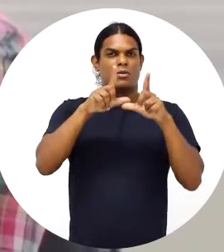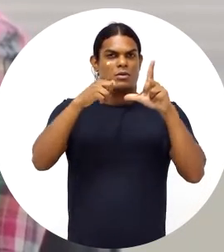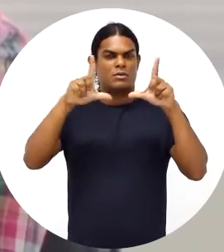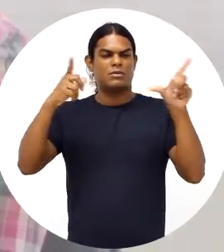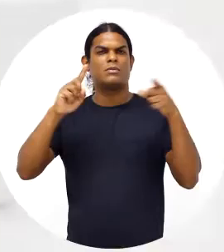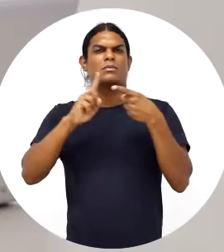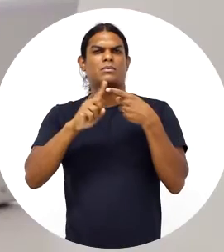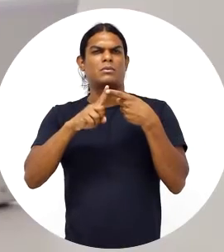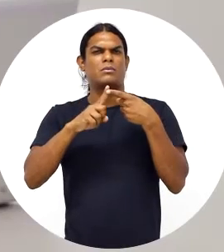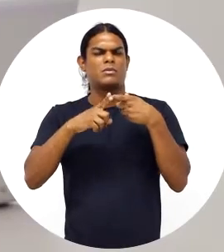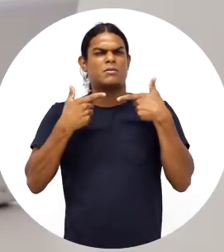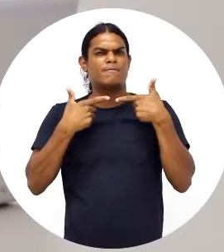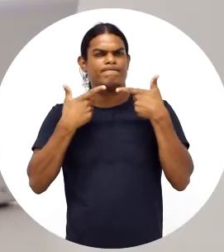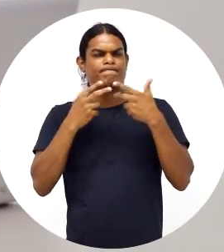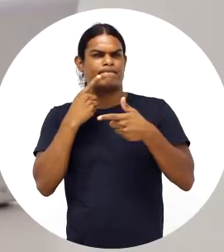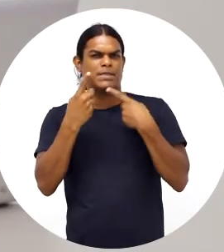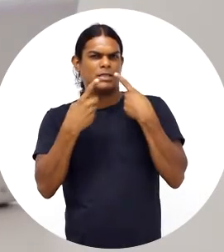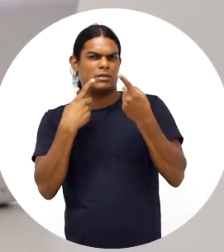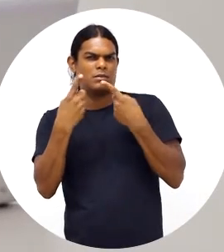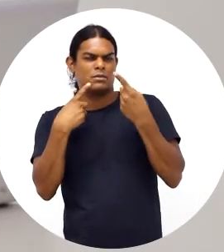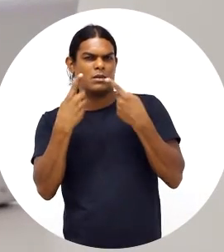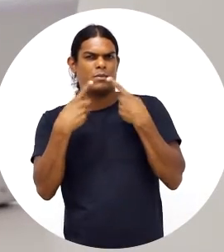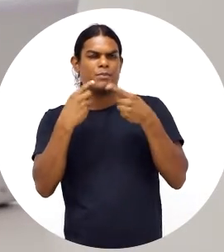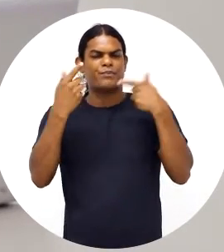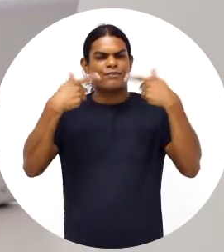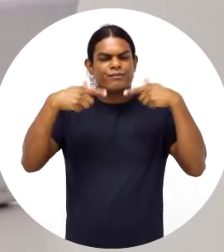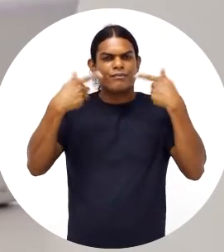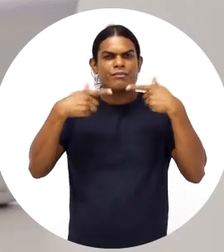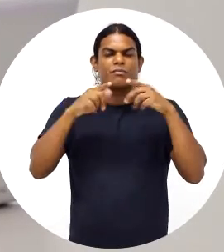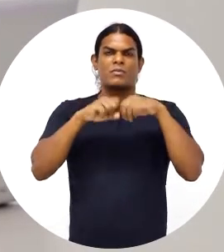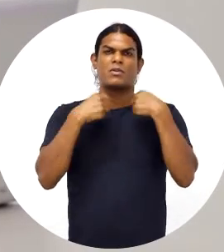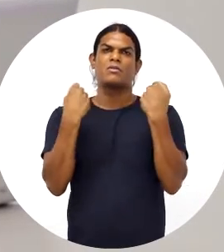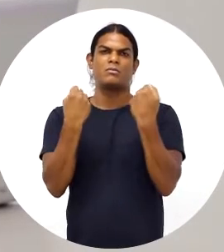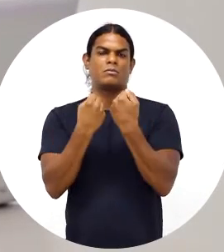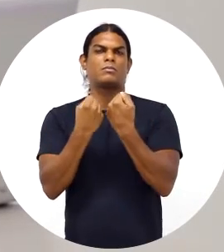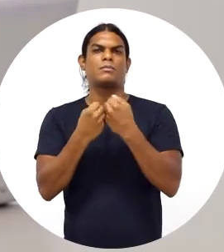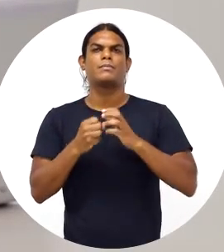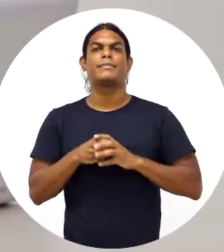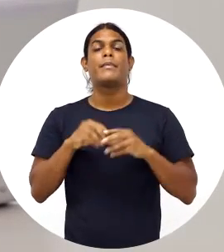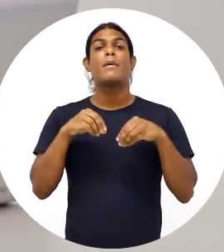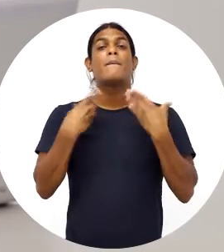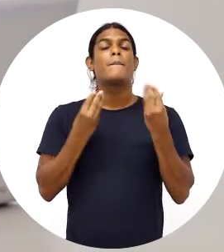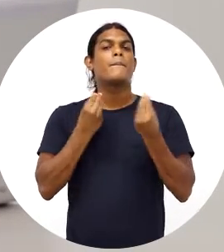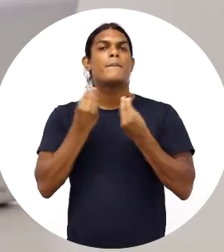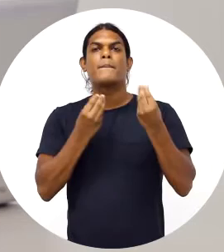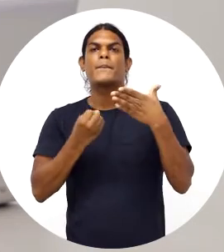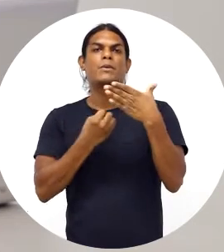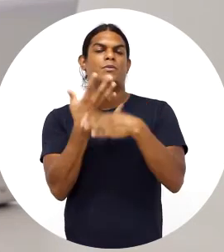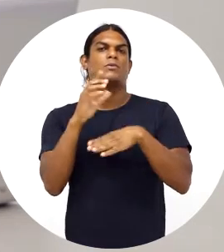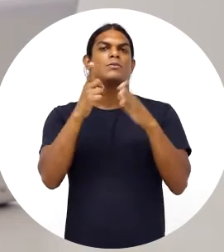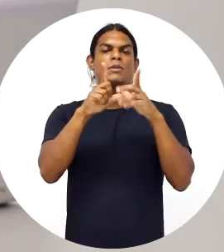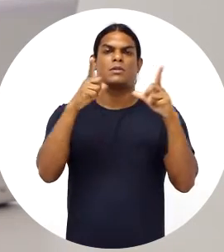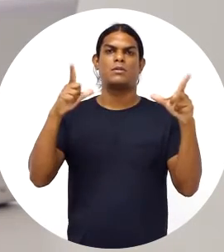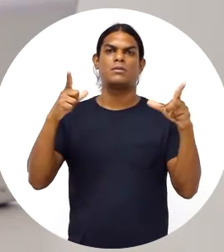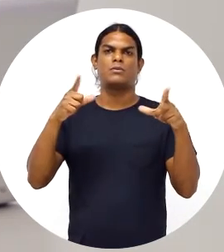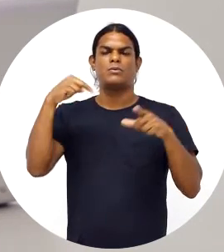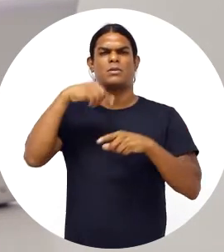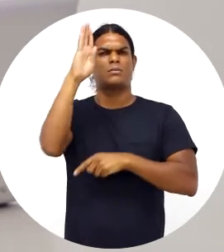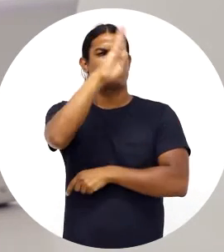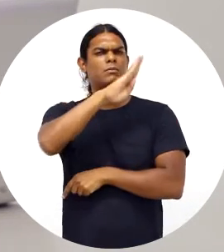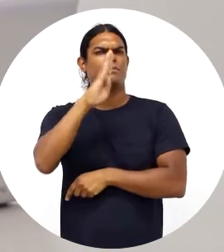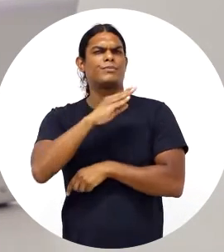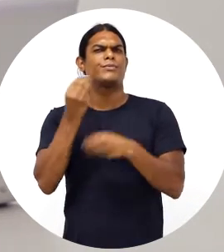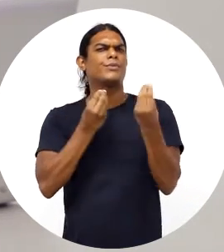denúncia social. Mas qual seria a origem da nossa literatura? A literatura